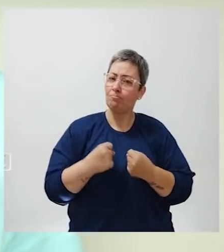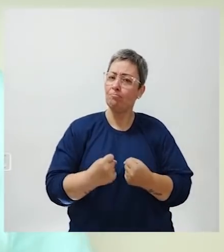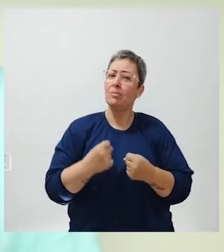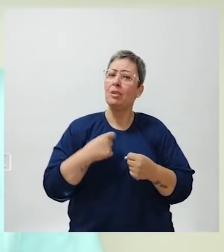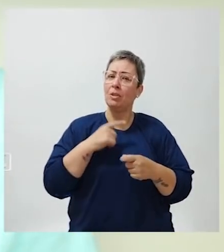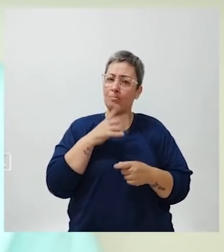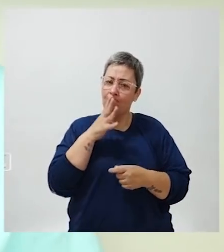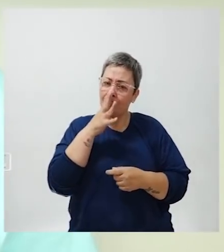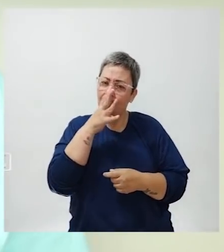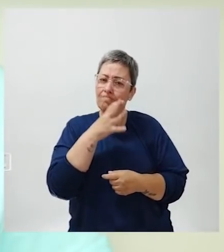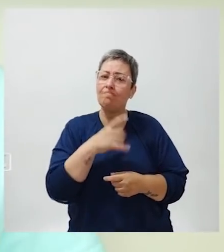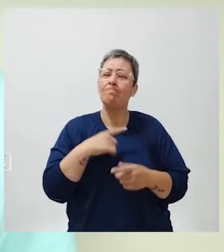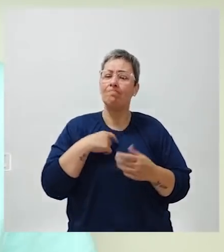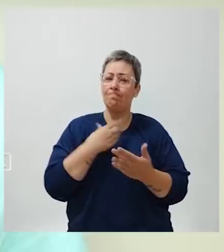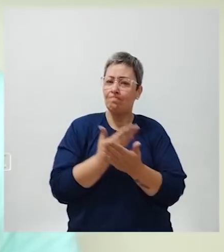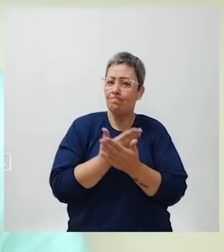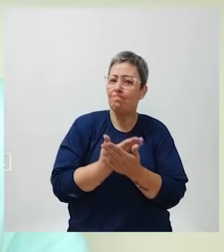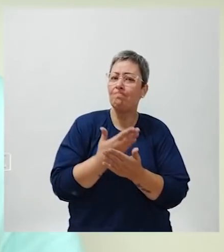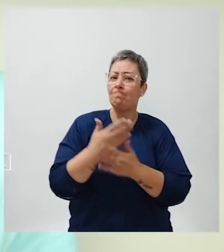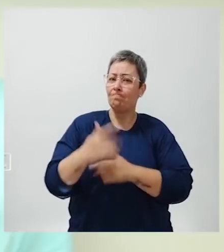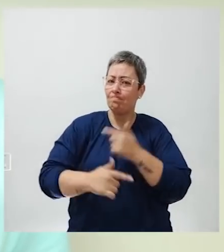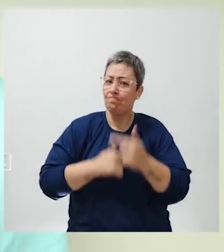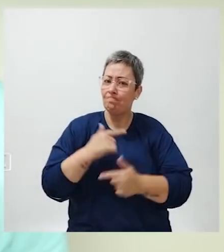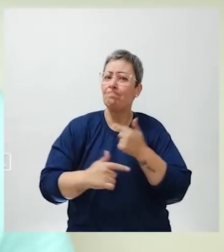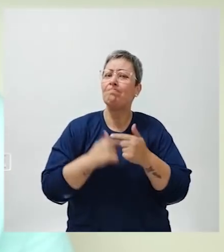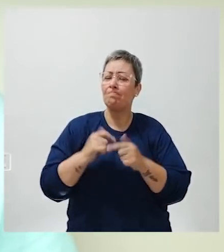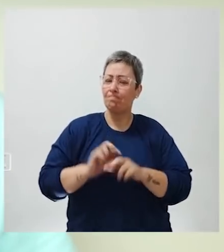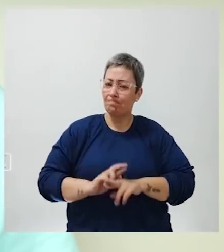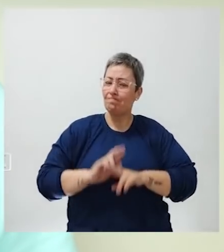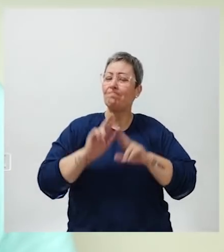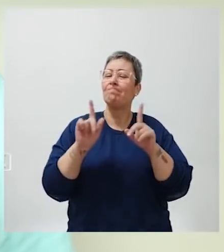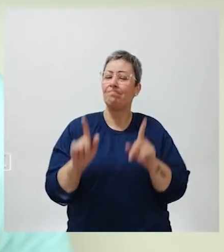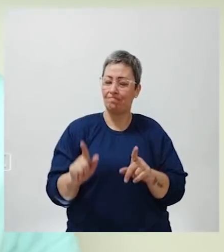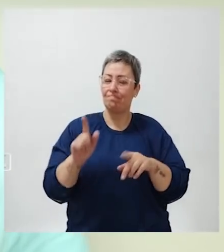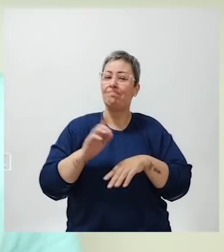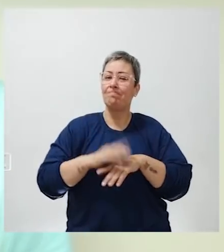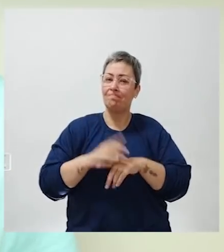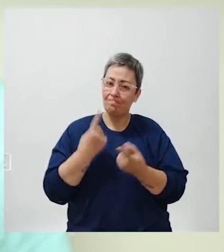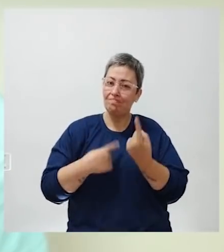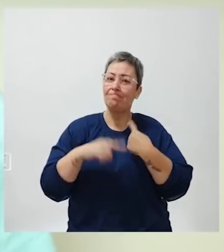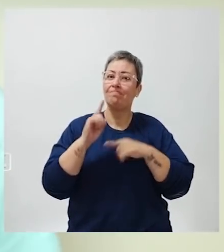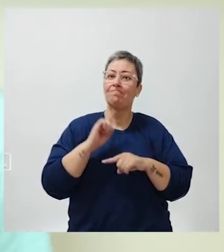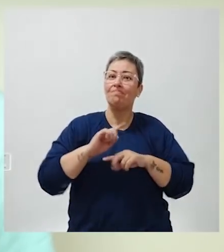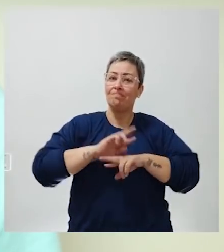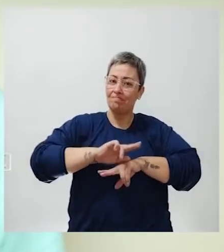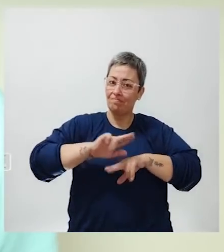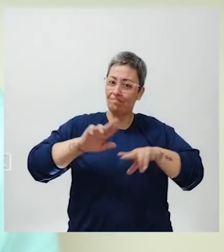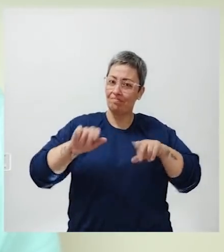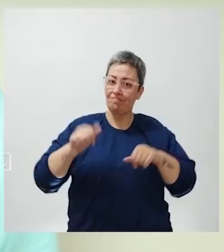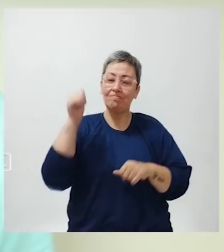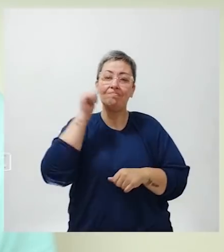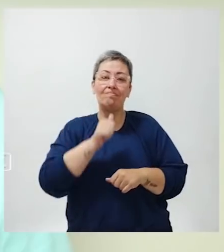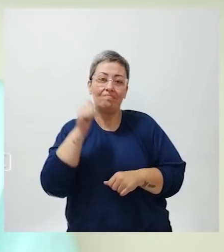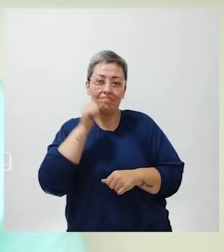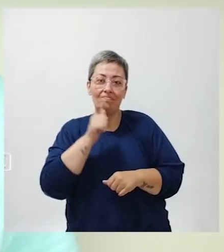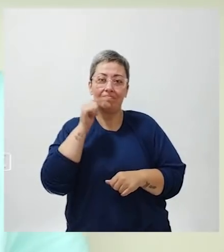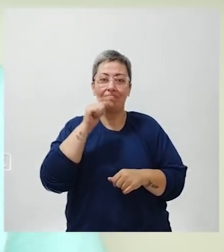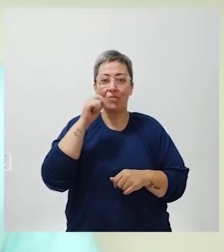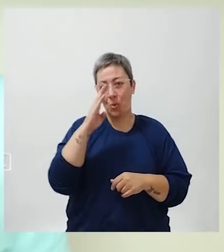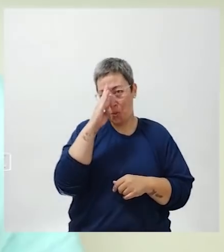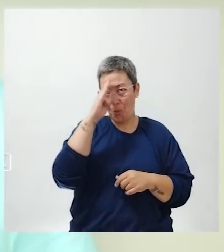determinação, persistência, muito estudo e trabalho fizeram a diferença e transformou muitas outras mulheres